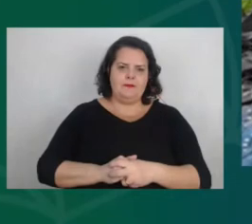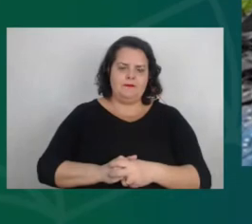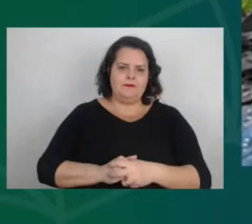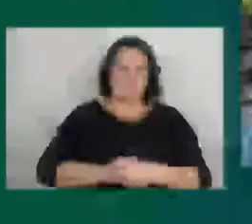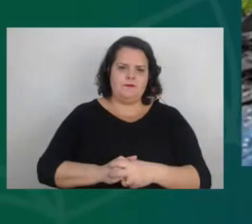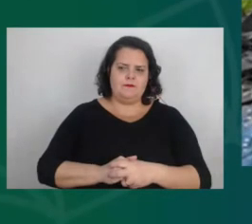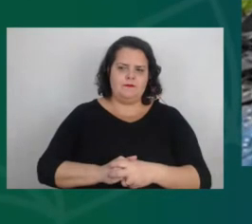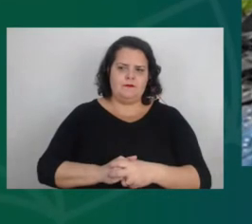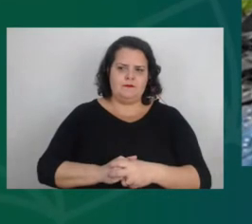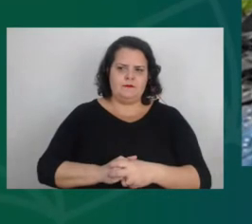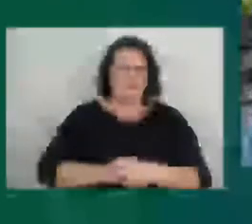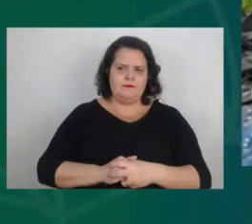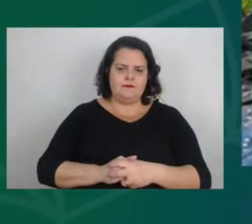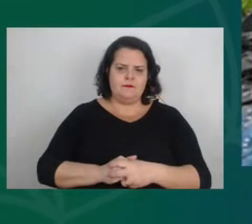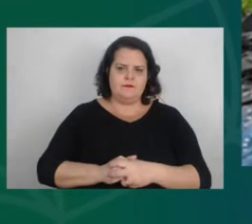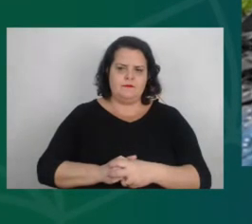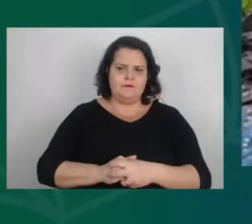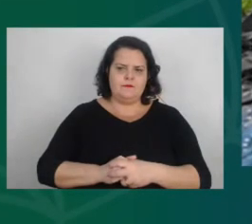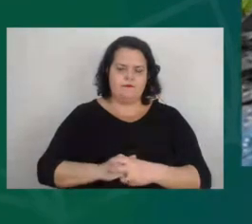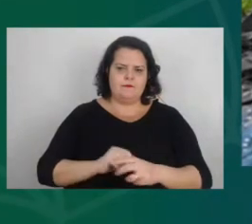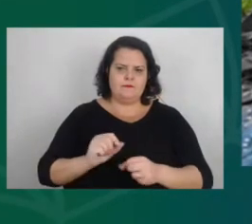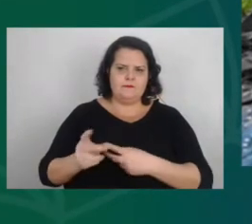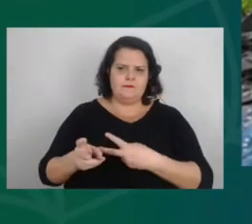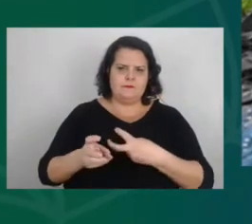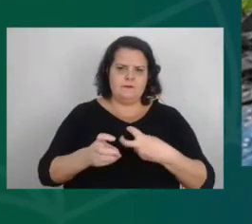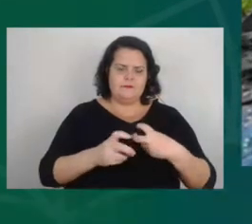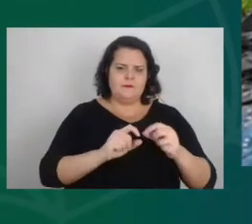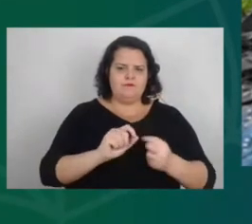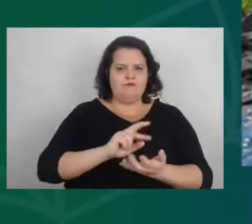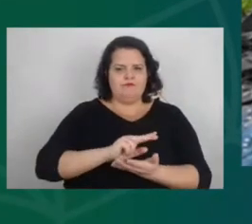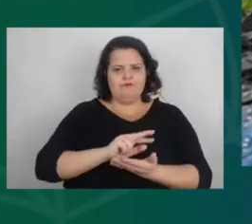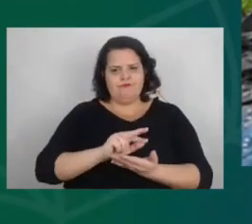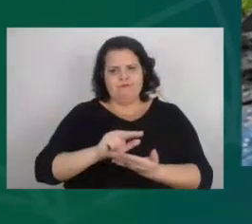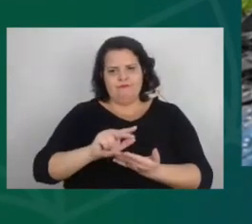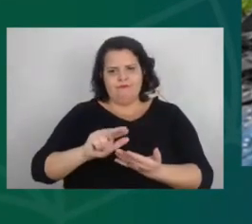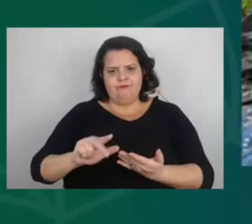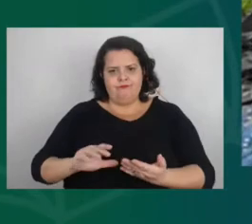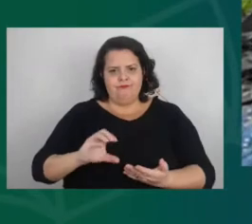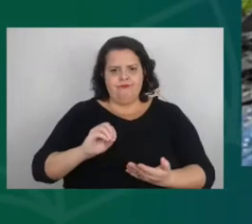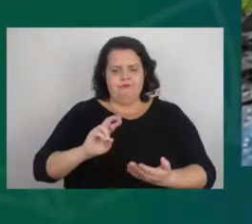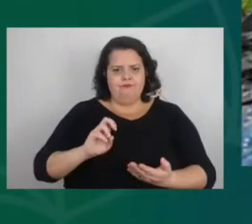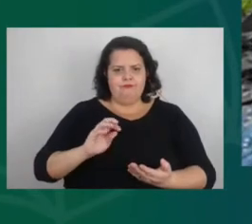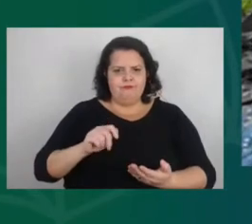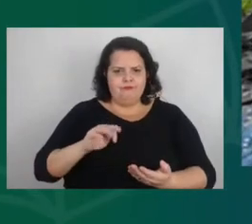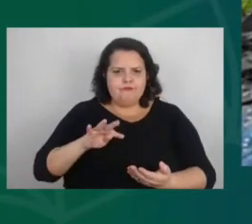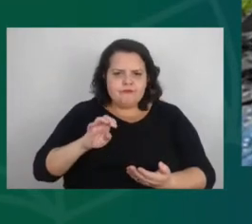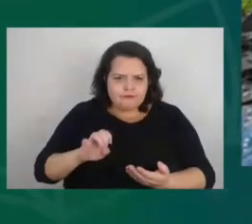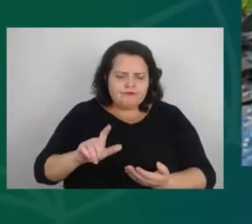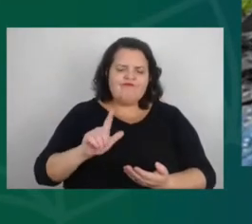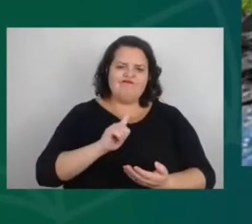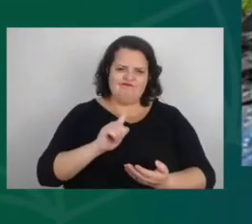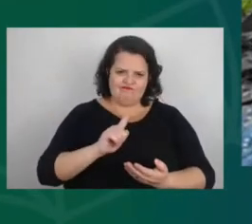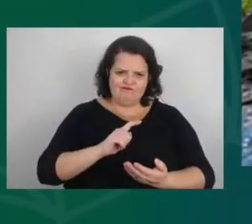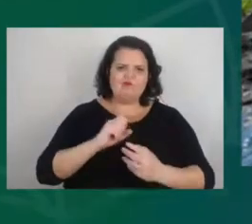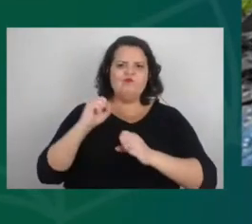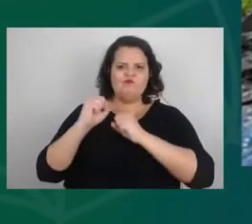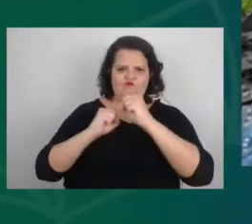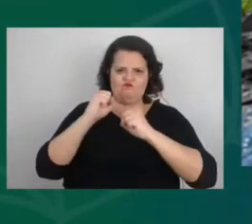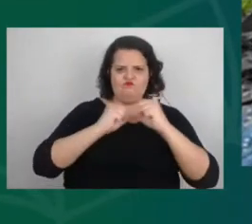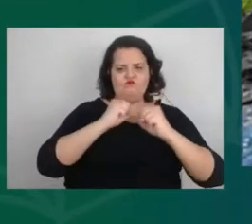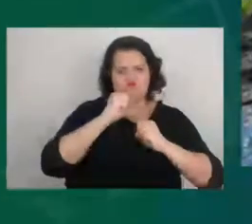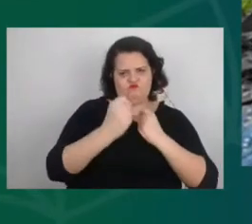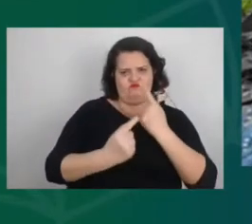vocês perceberem, que é uma variedade de corantes e algumas indústrias têm a preocupação de